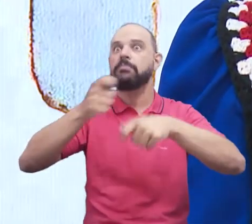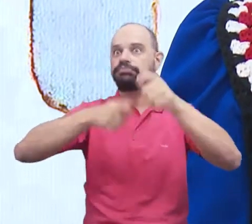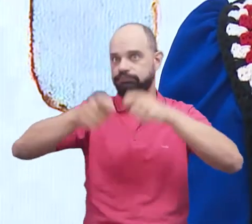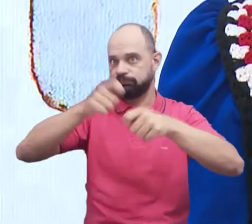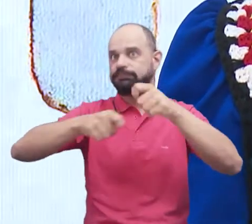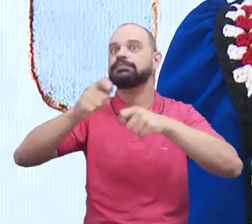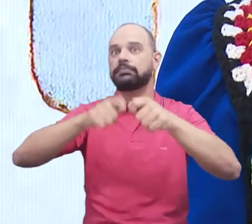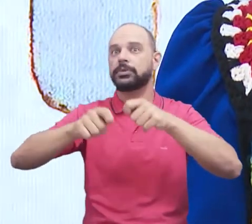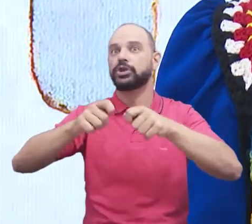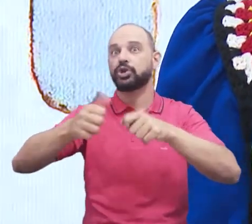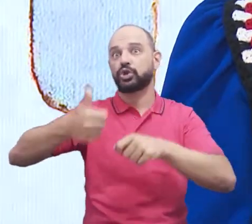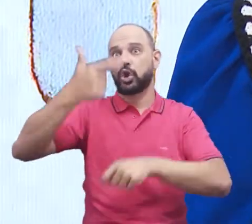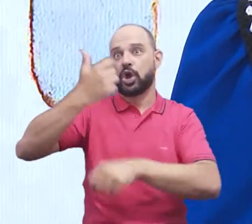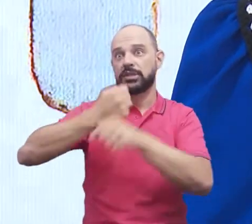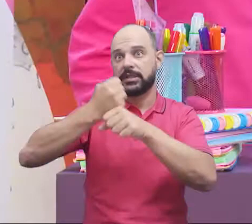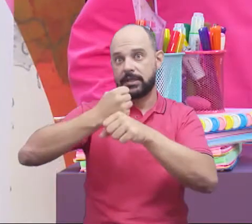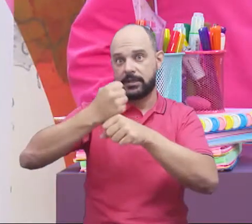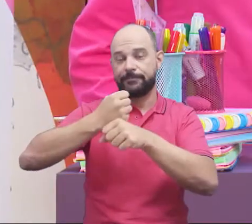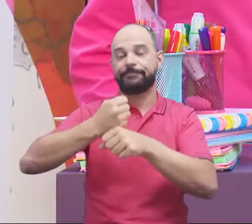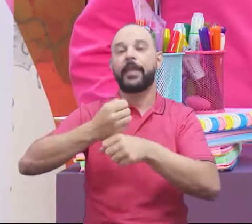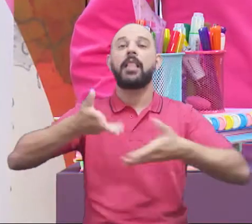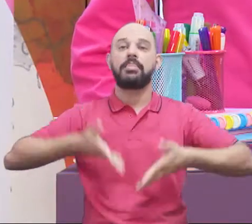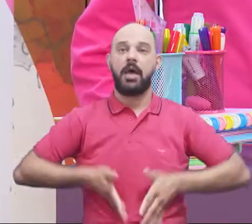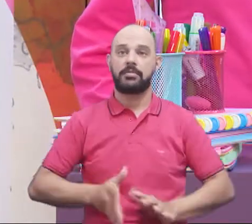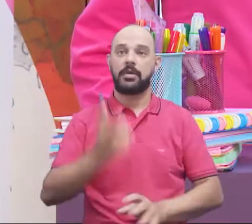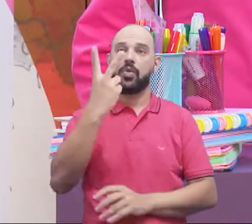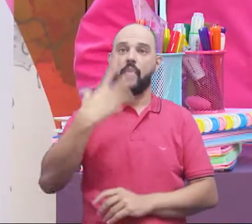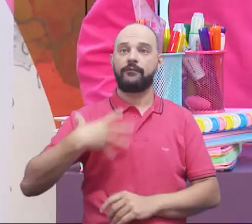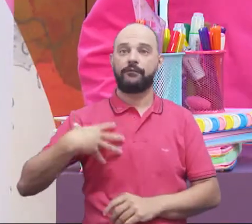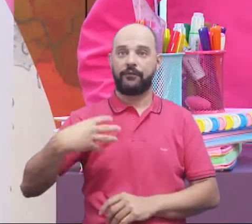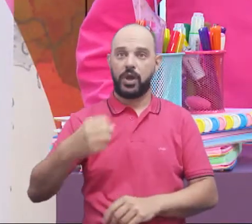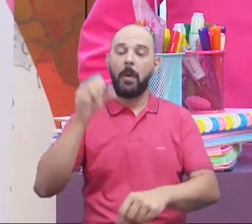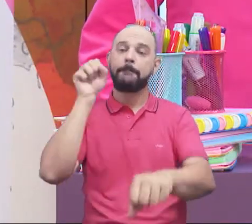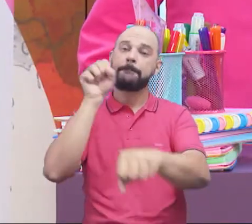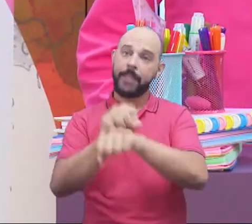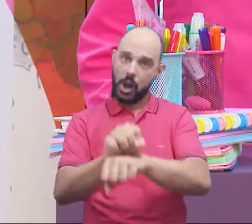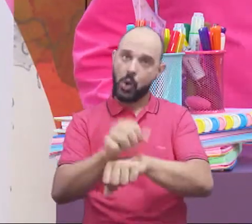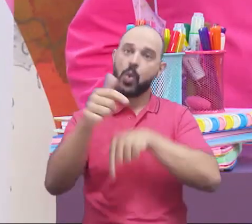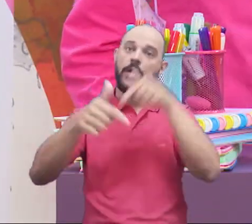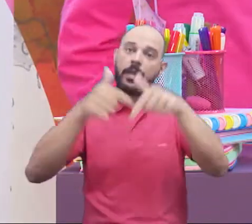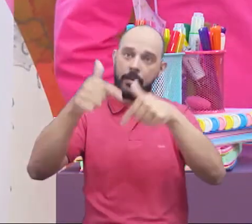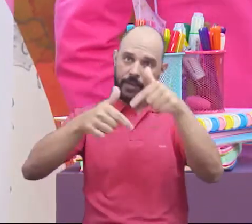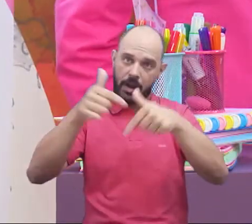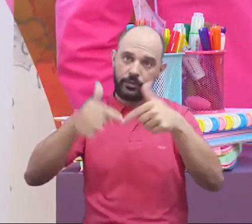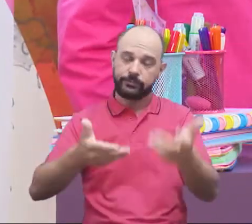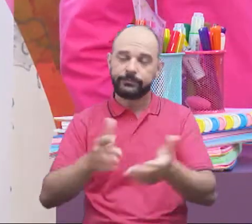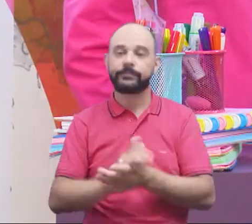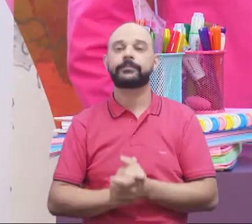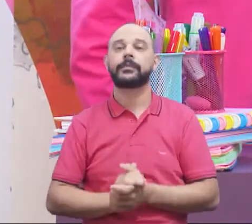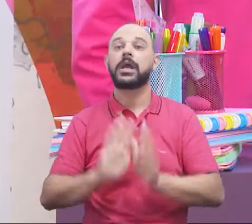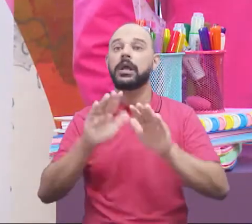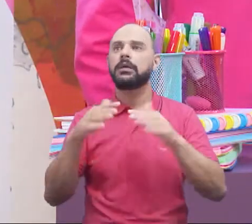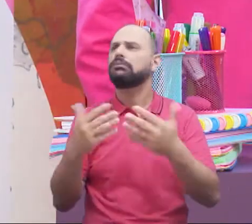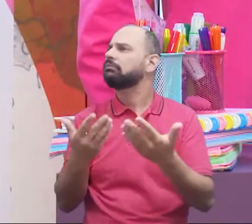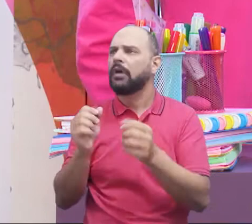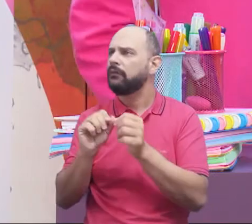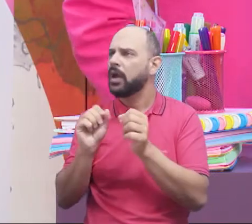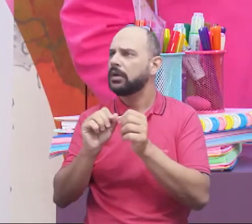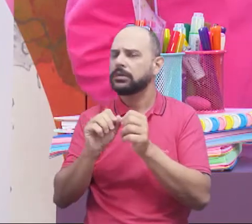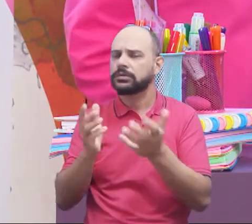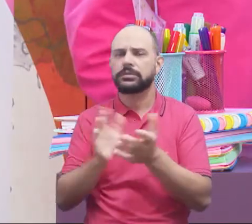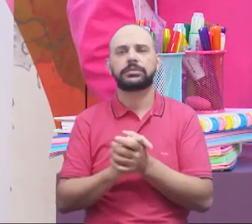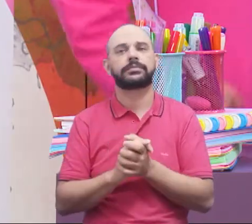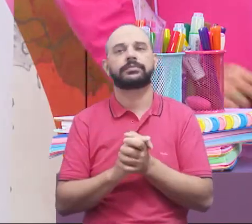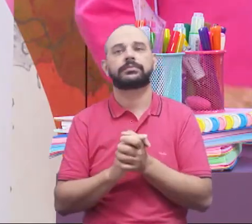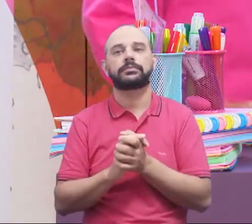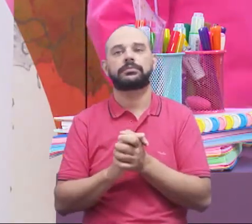financeiro durante 12 anos. Quando os dois filhos nasceram, ela resolveu dar uma pausa na carreira.